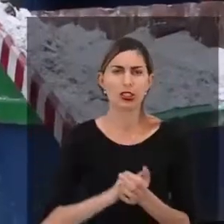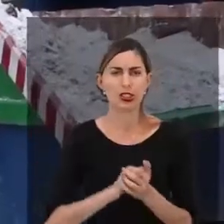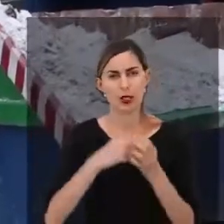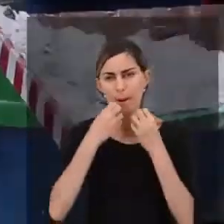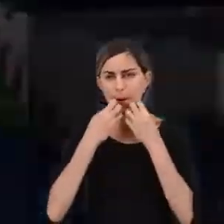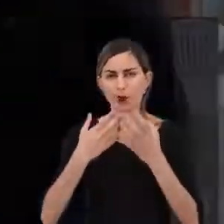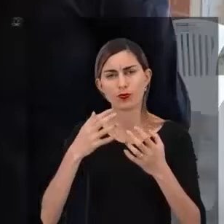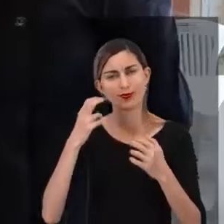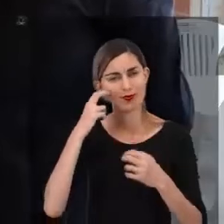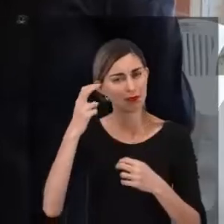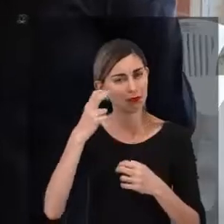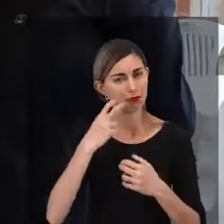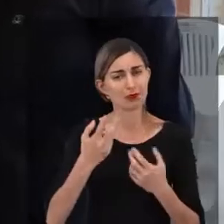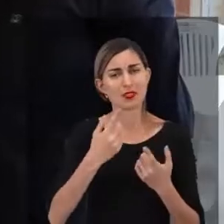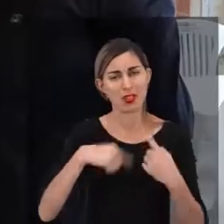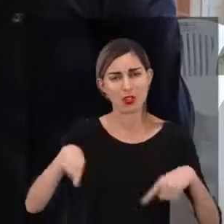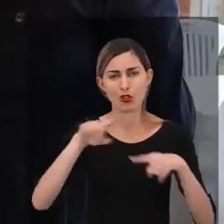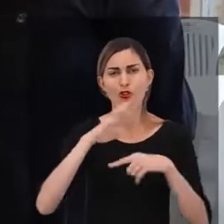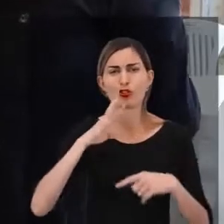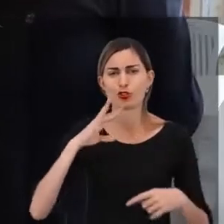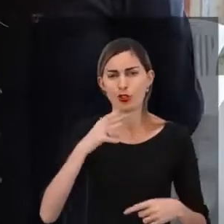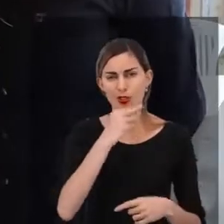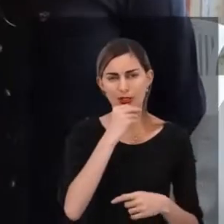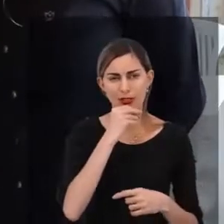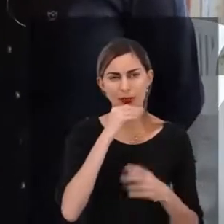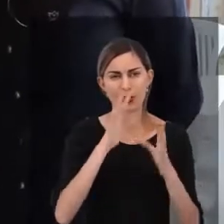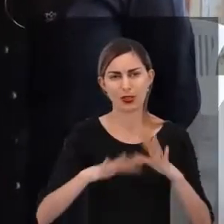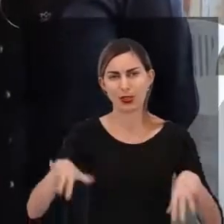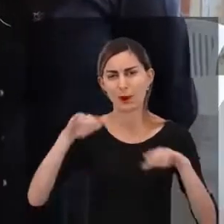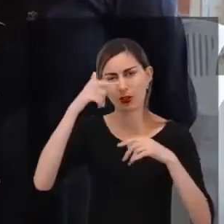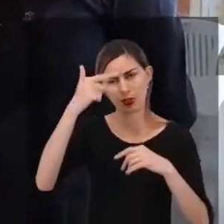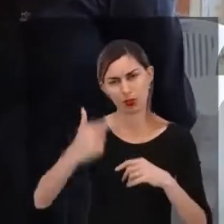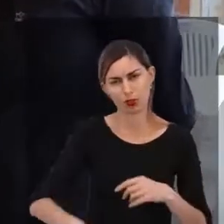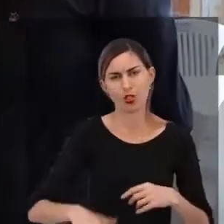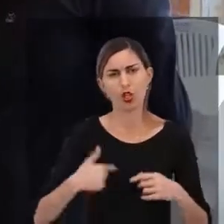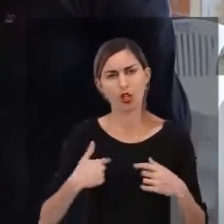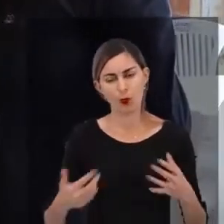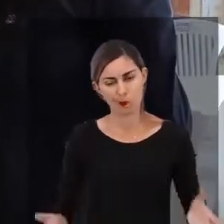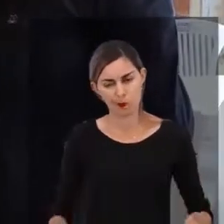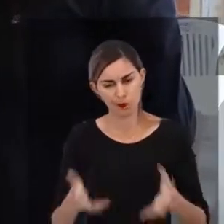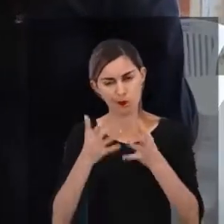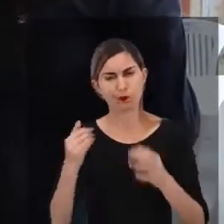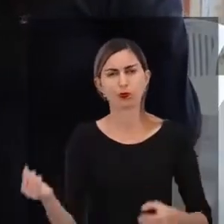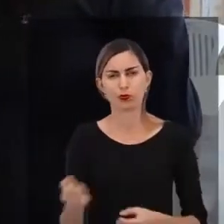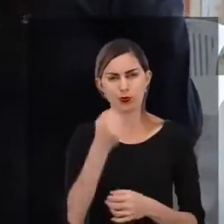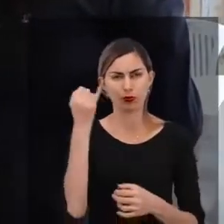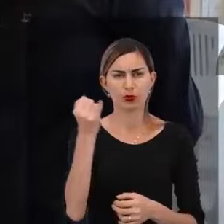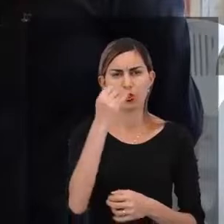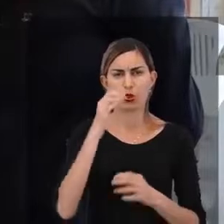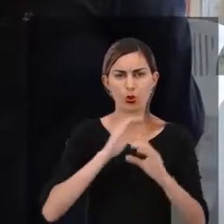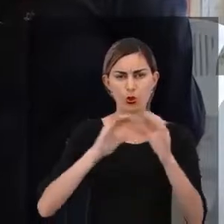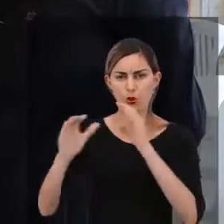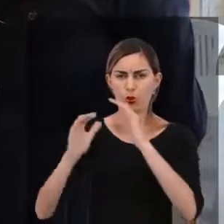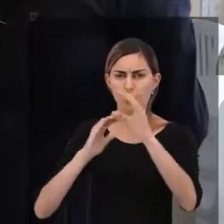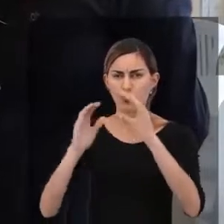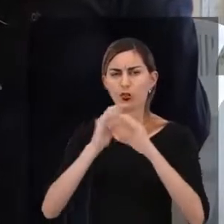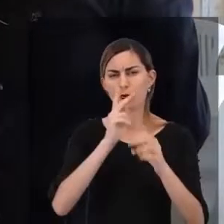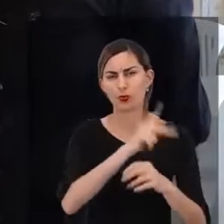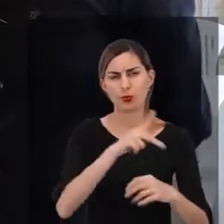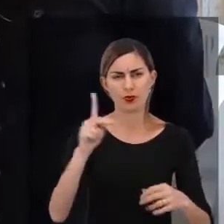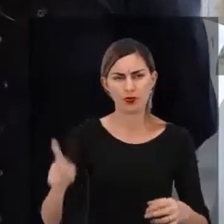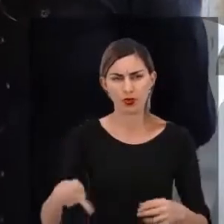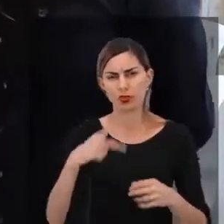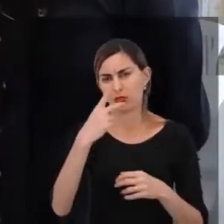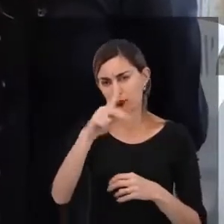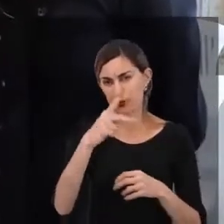com o Rejane, tenha sido bastante enriquecedor para o nosso conhecimento em geral, né? Mais uma vez, eu reforço a importância dessa